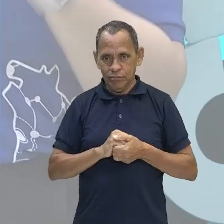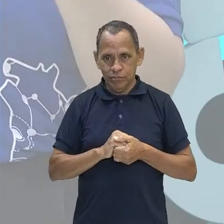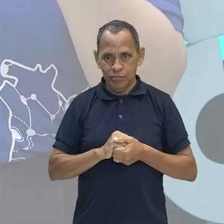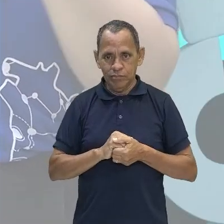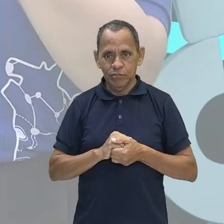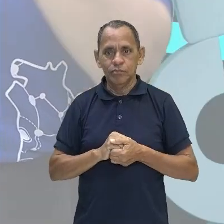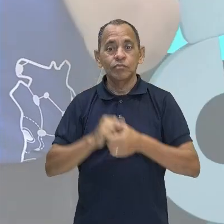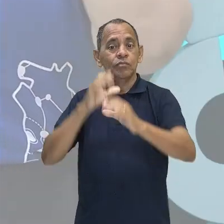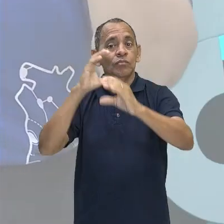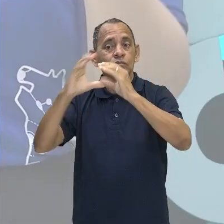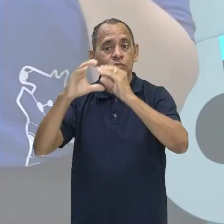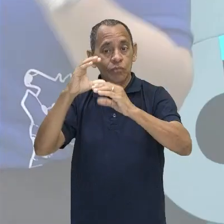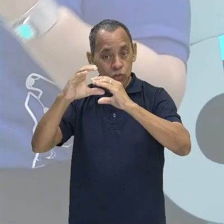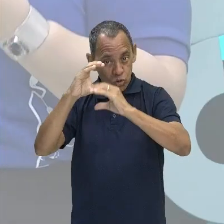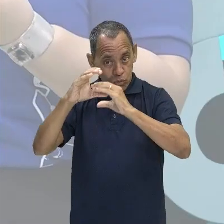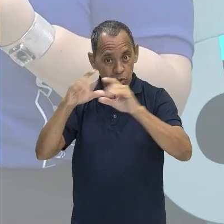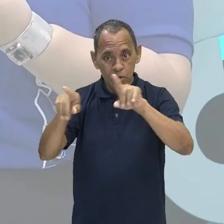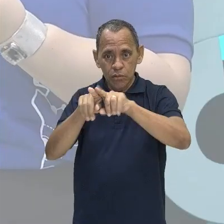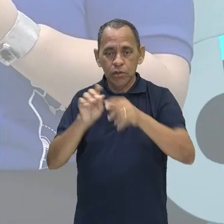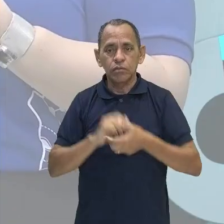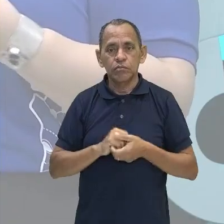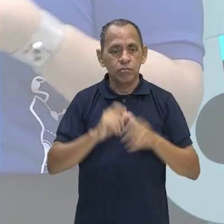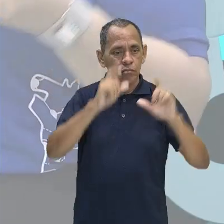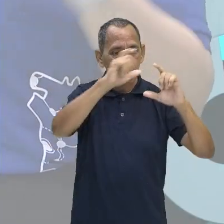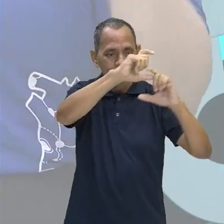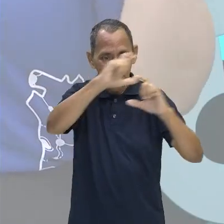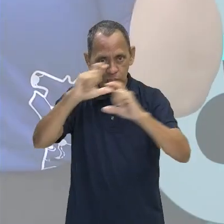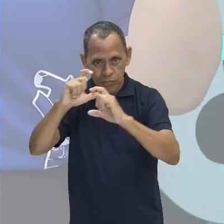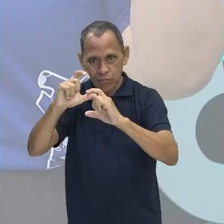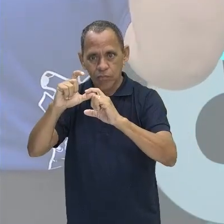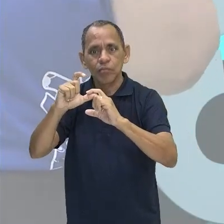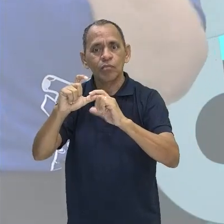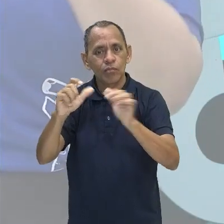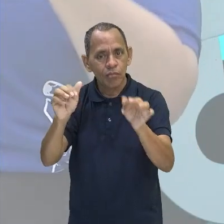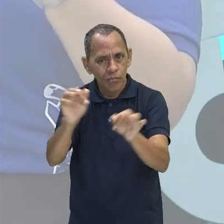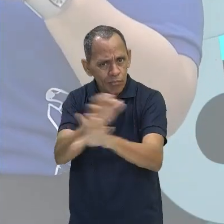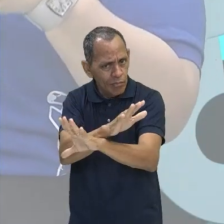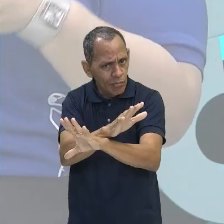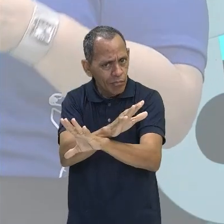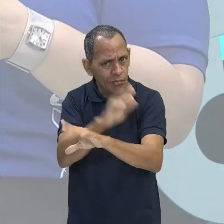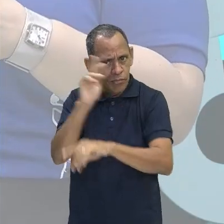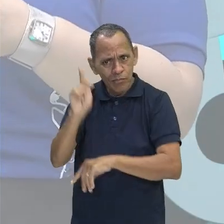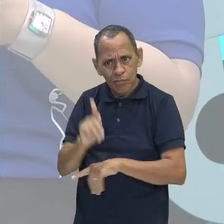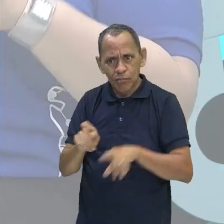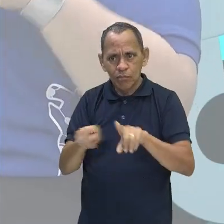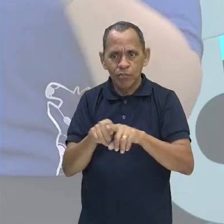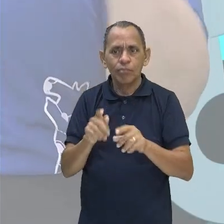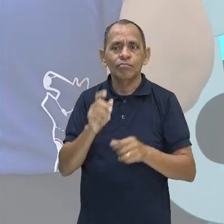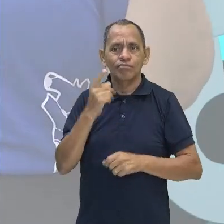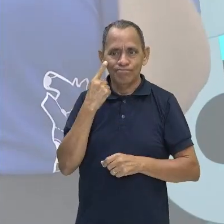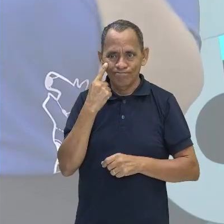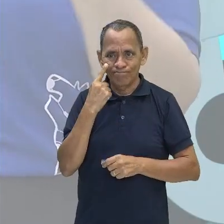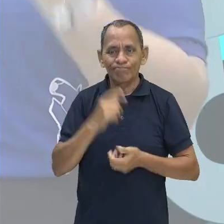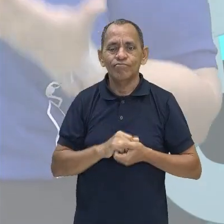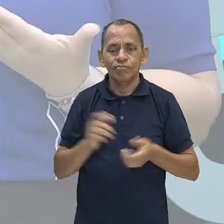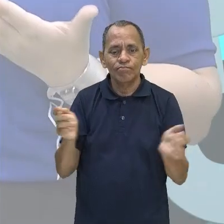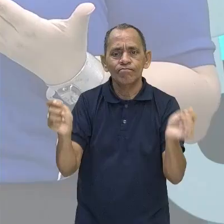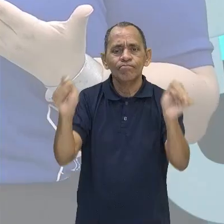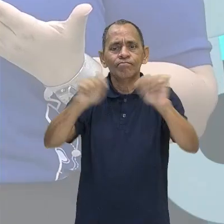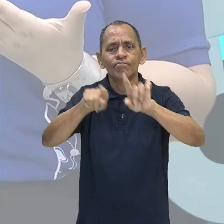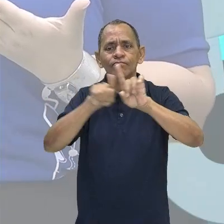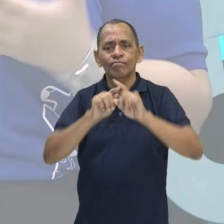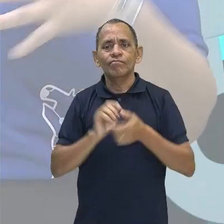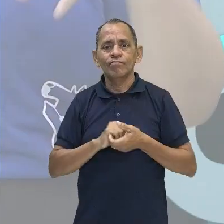3, conta-se uma história completa. Olhem a capacidade de condensar e de